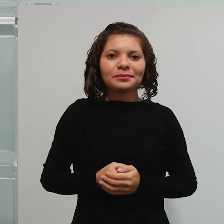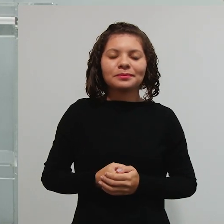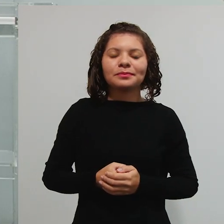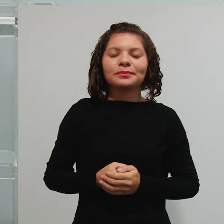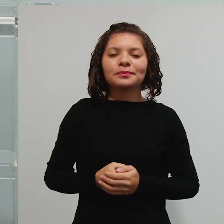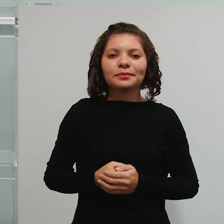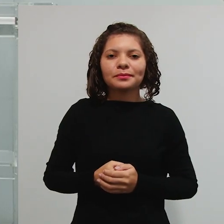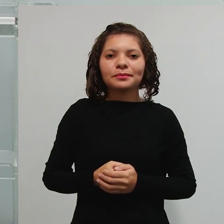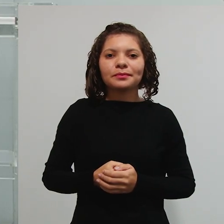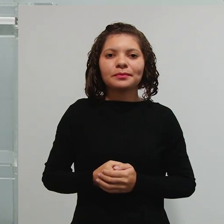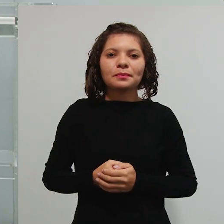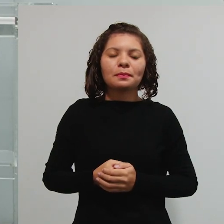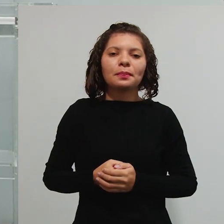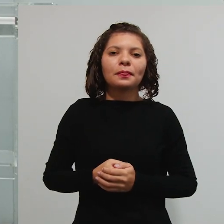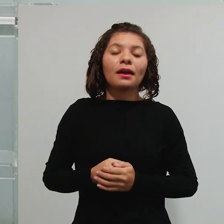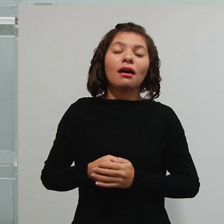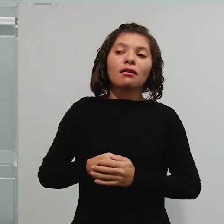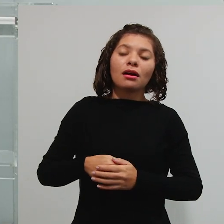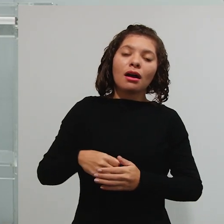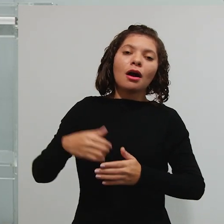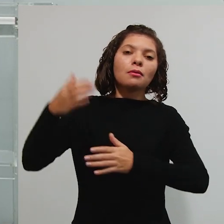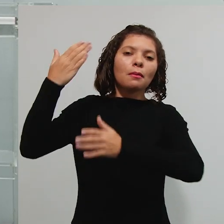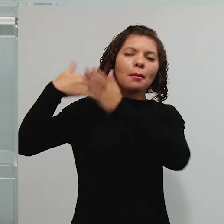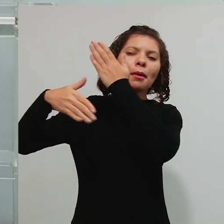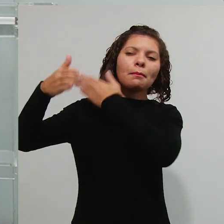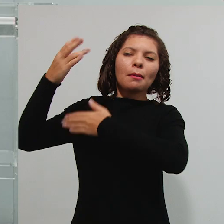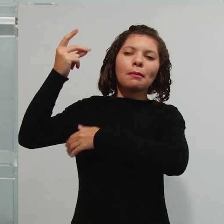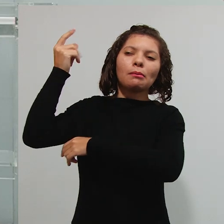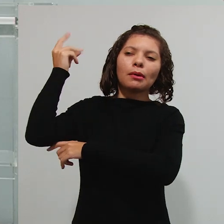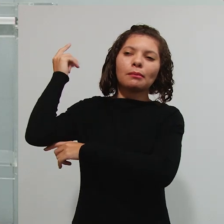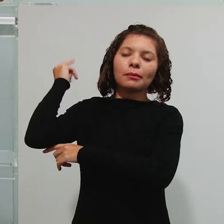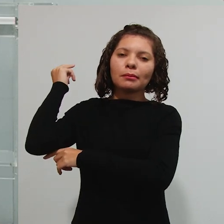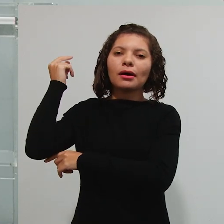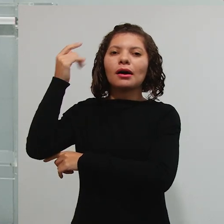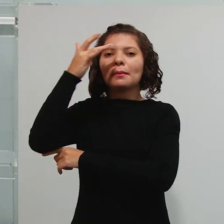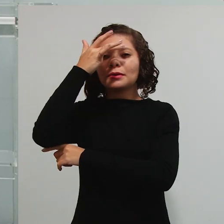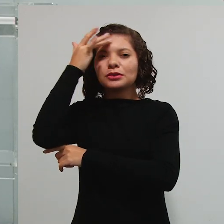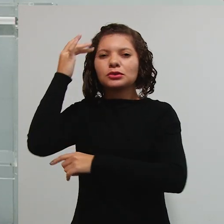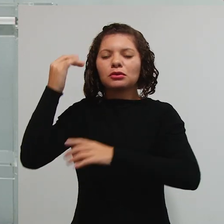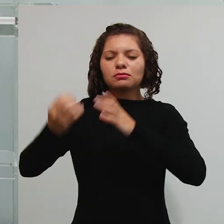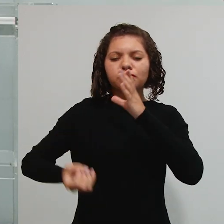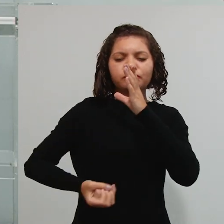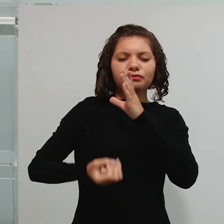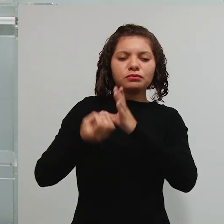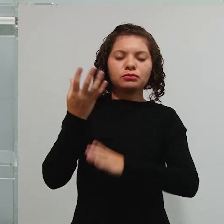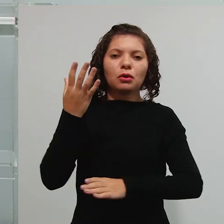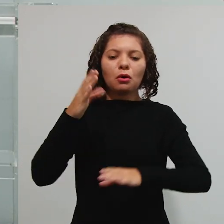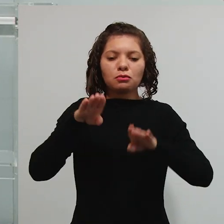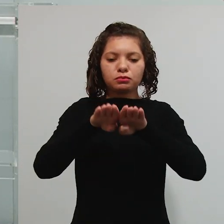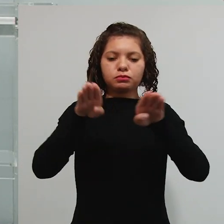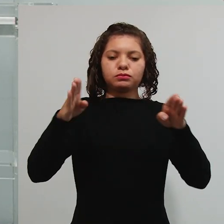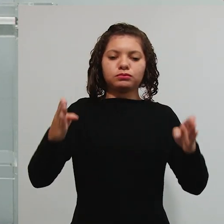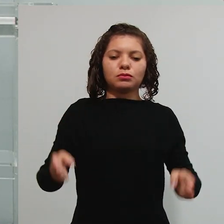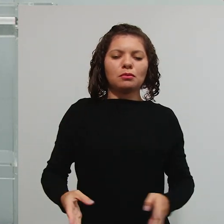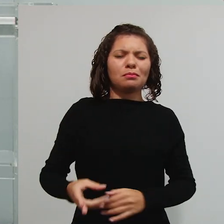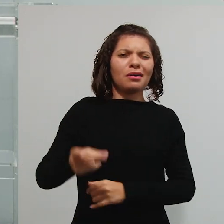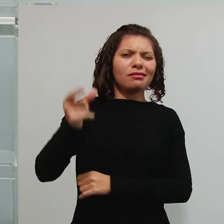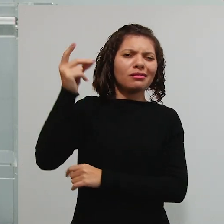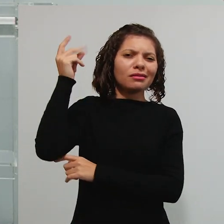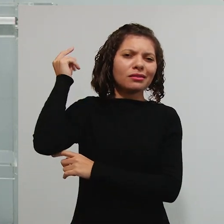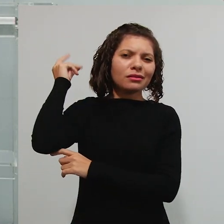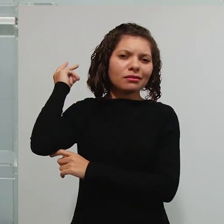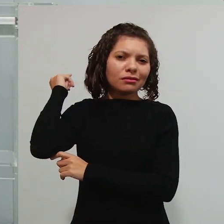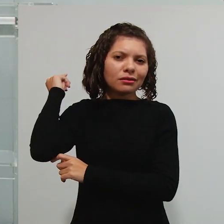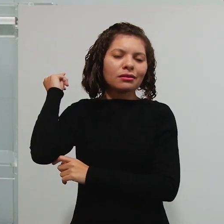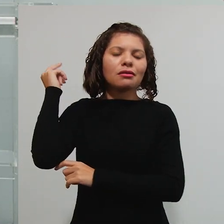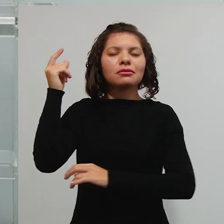tal, alguém que estuda púlpitos. O púlpito foi criado nos odds de, não sei, 1000, né? 1000 e alguma coisa,